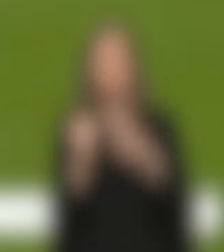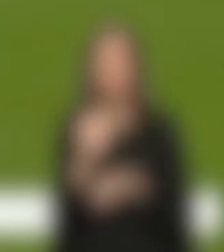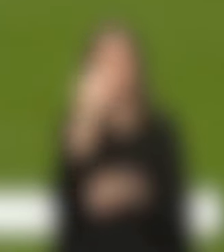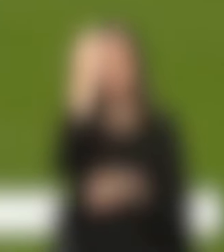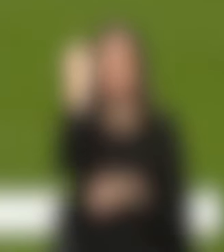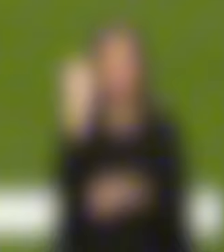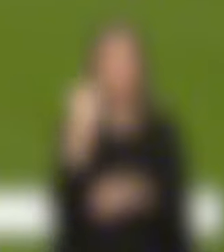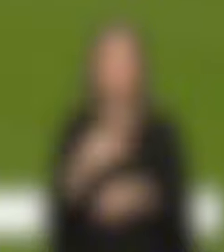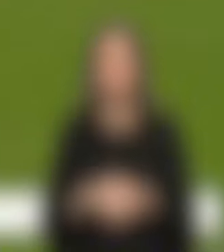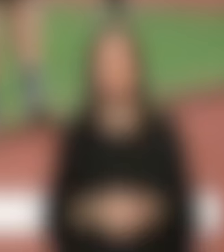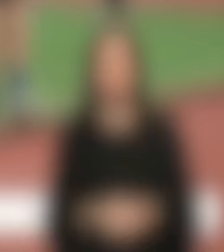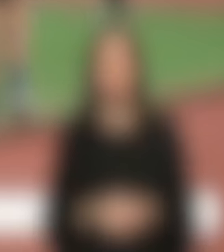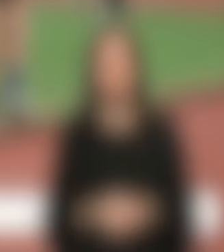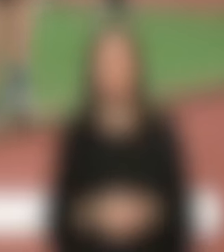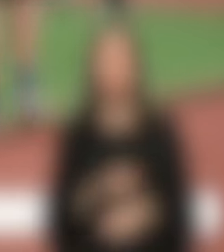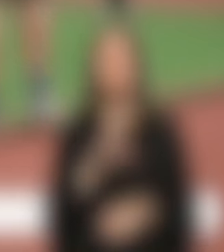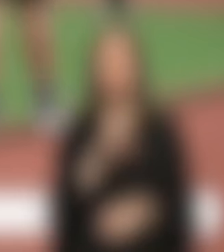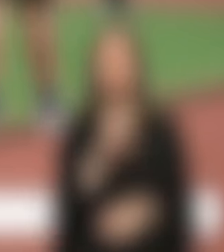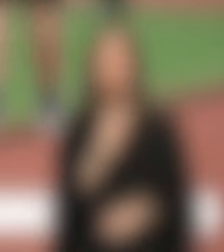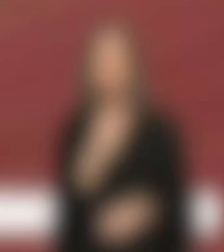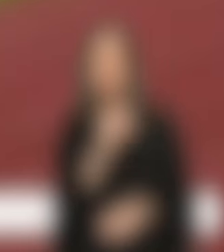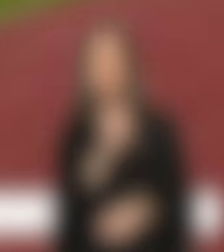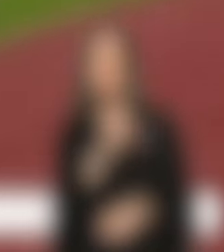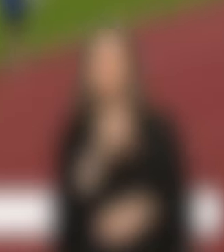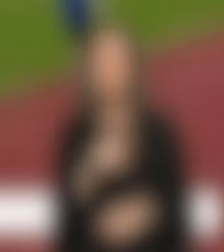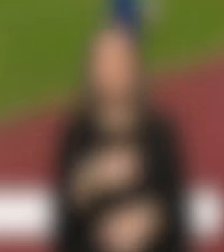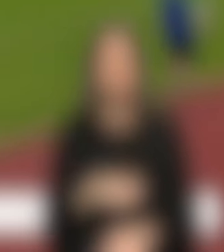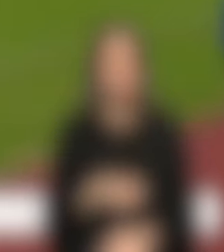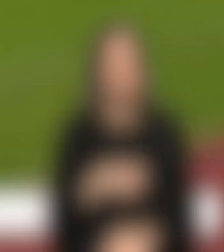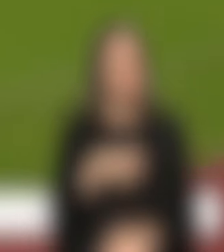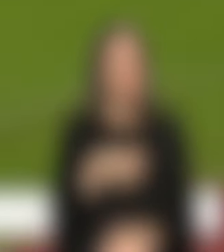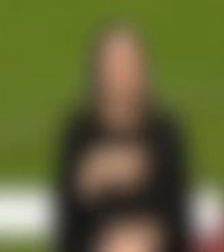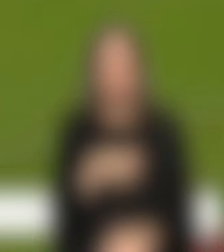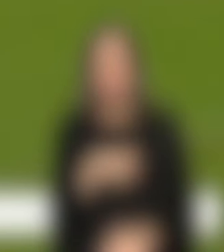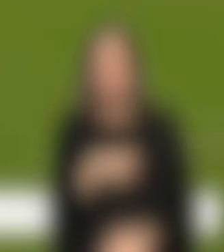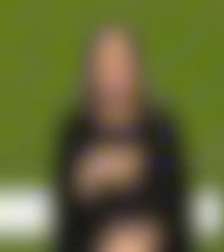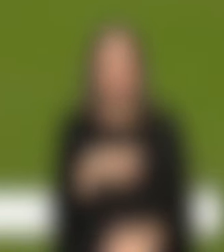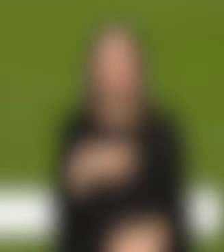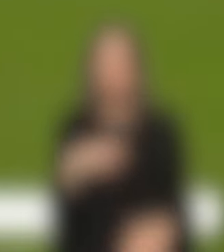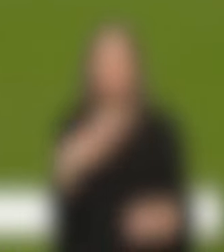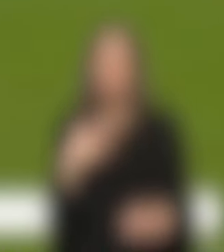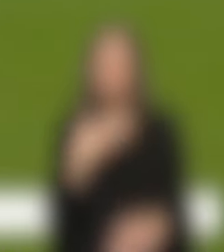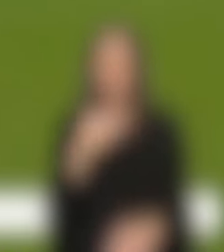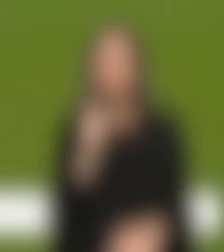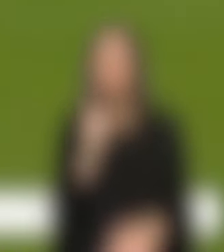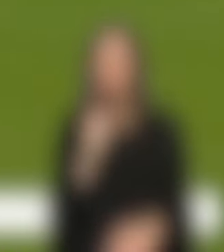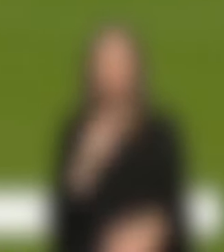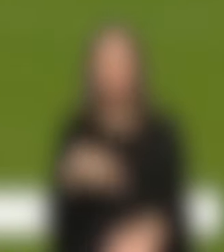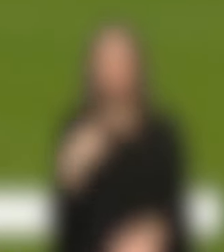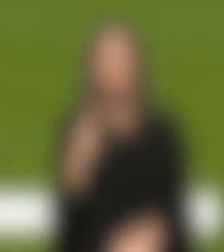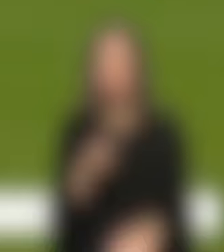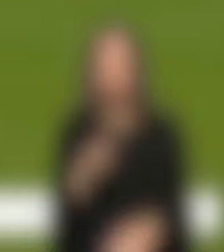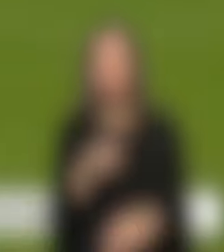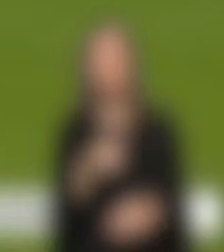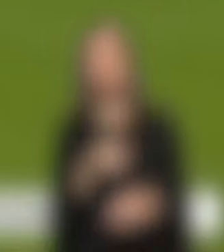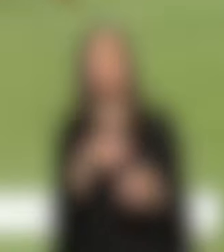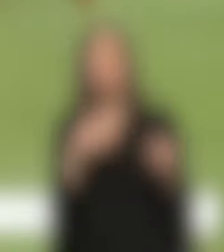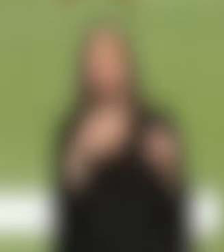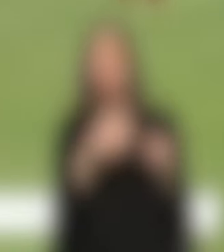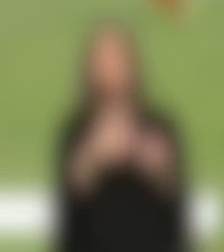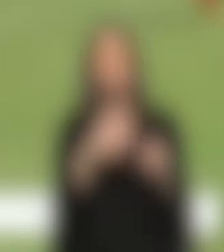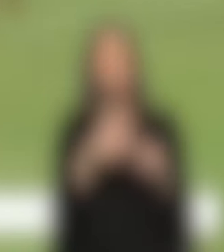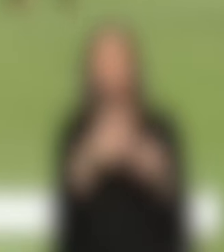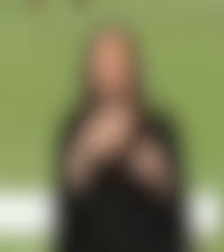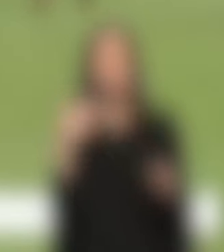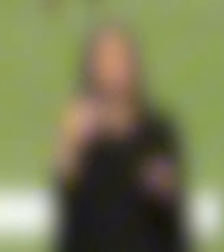Sá. Lusitânia que sentiu o golo e pior ficou 7 minutos depois. Canto direto batido por Ruca. Diogo